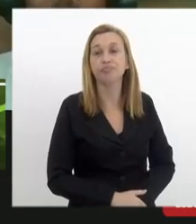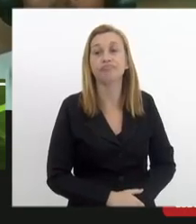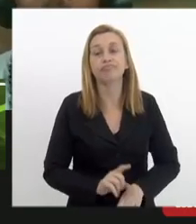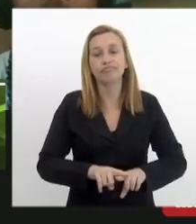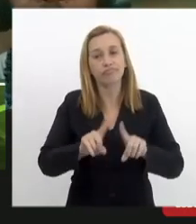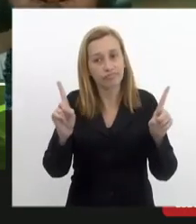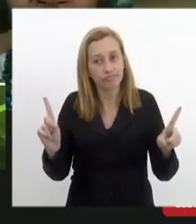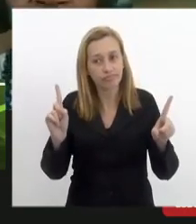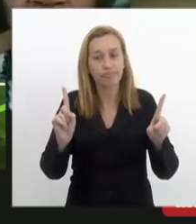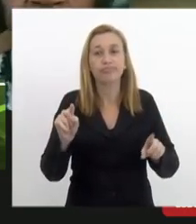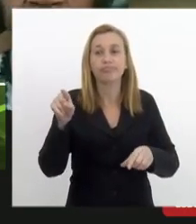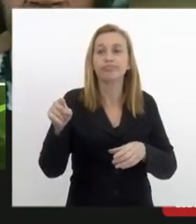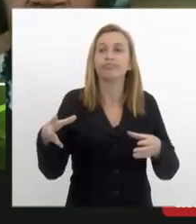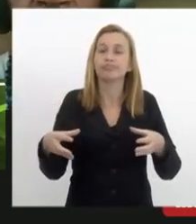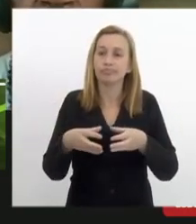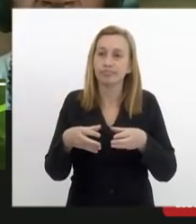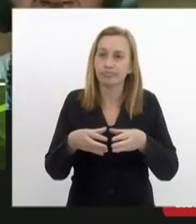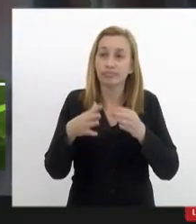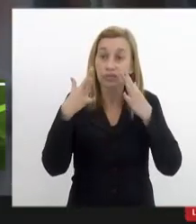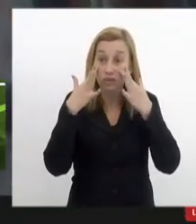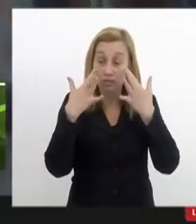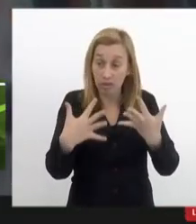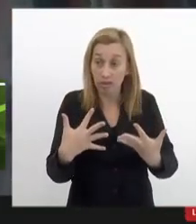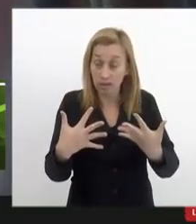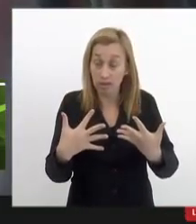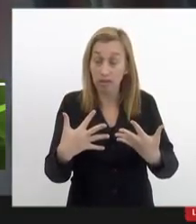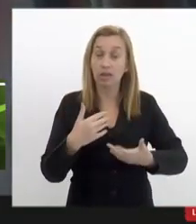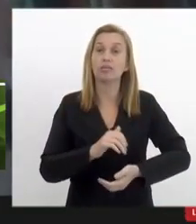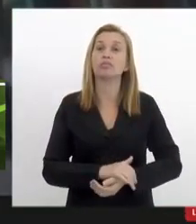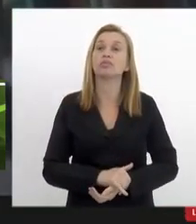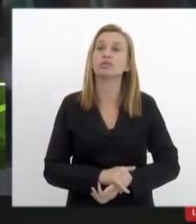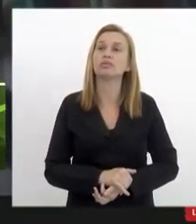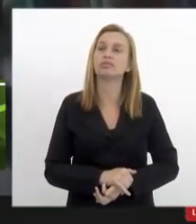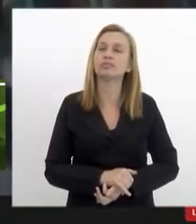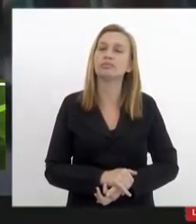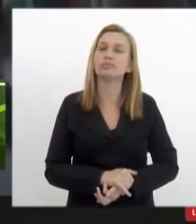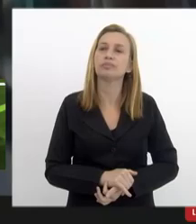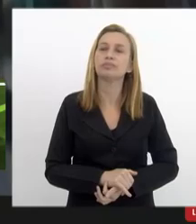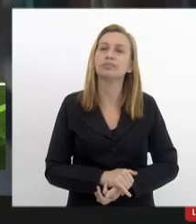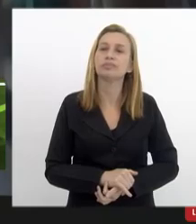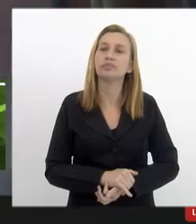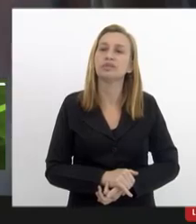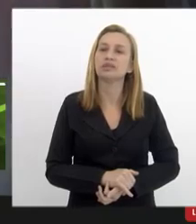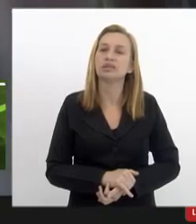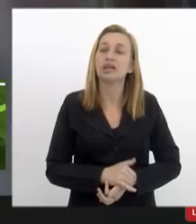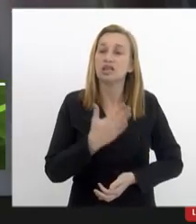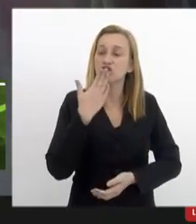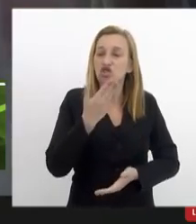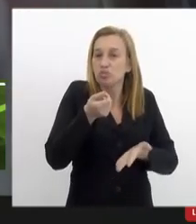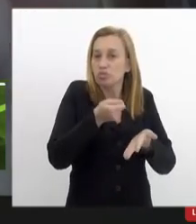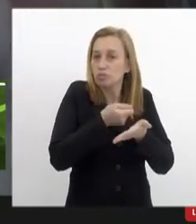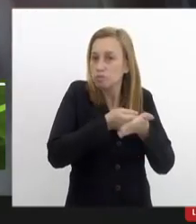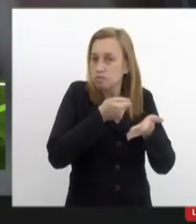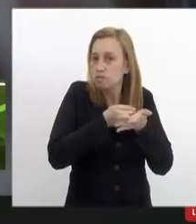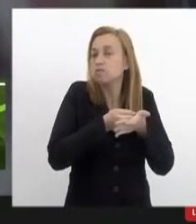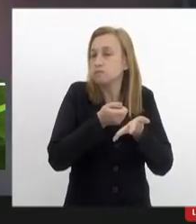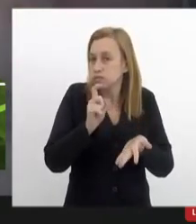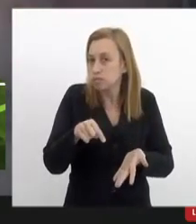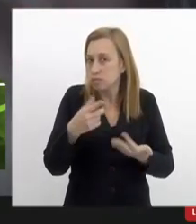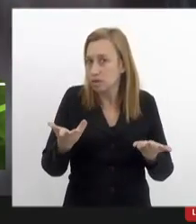Mas lá na comissão nós estamos atentos, nós estamos, inclusive, fazendo esse tipo de cobrança.